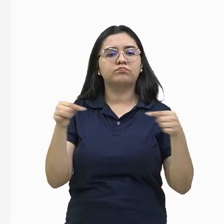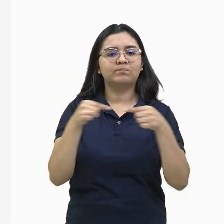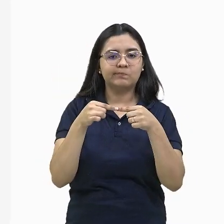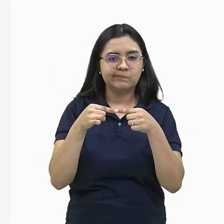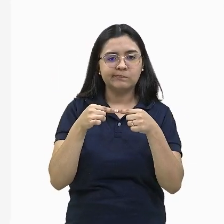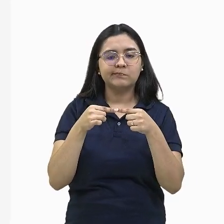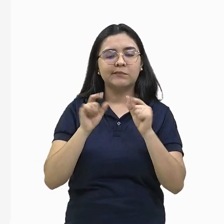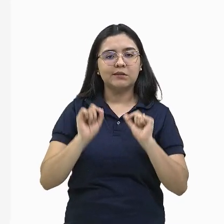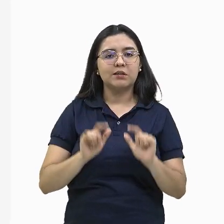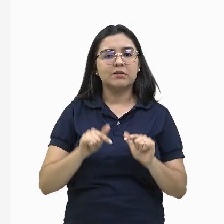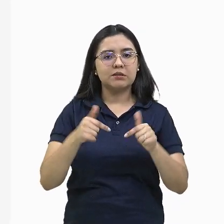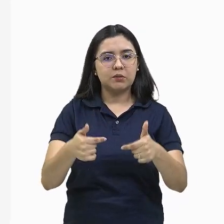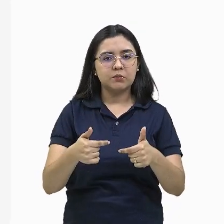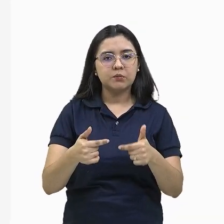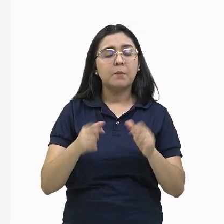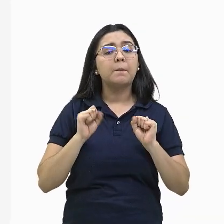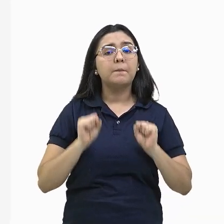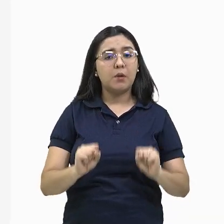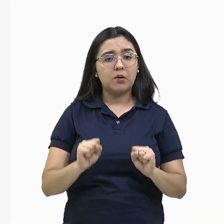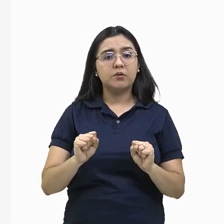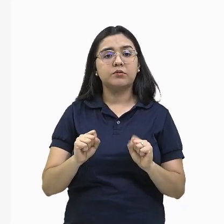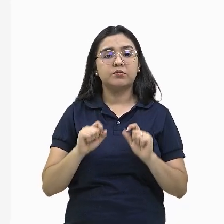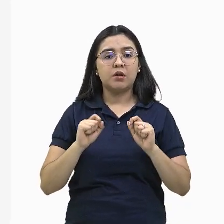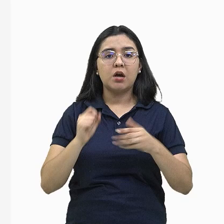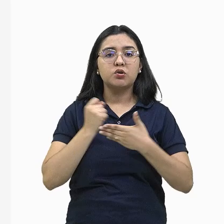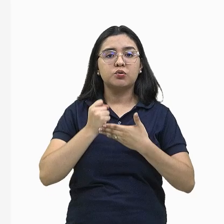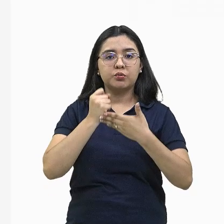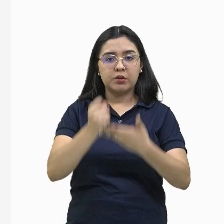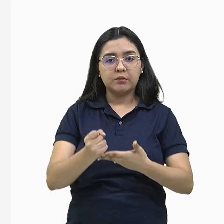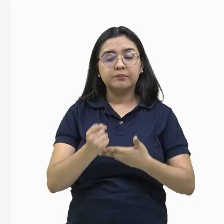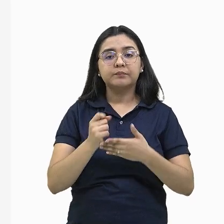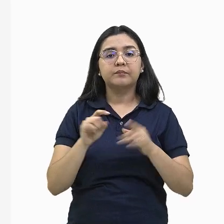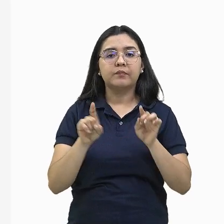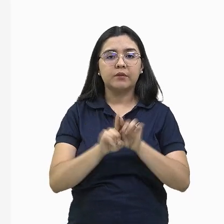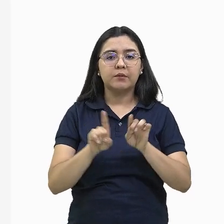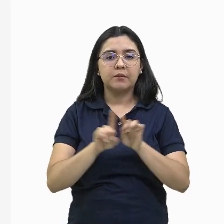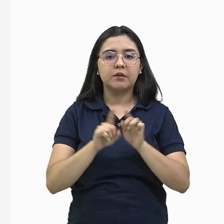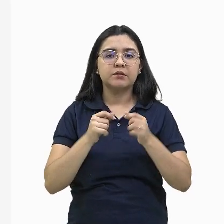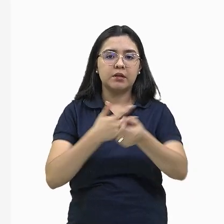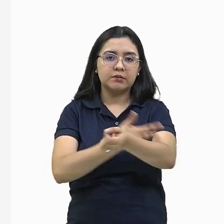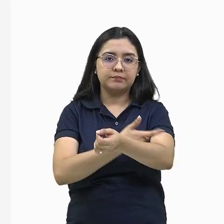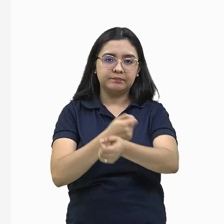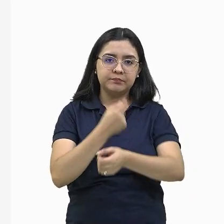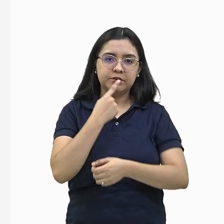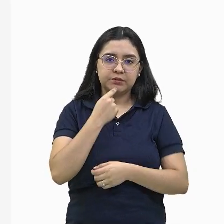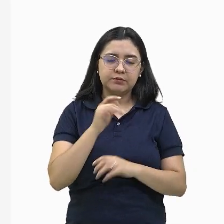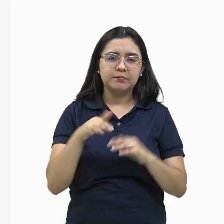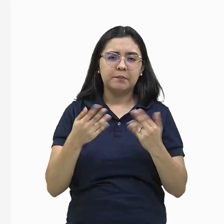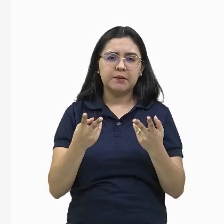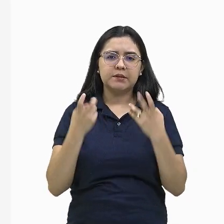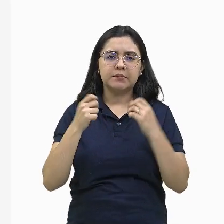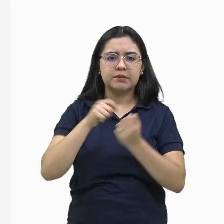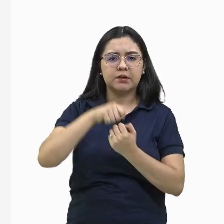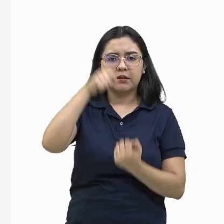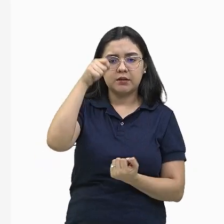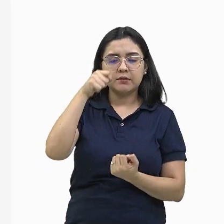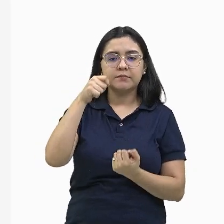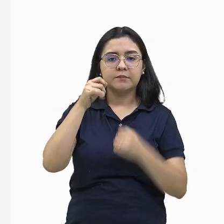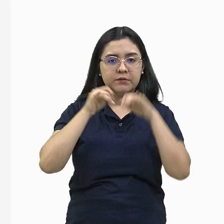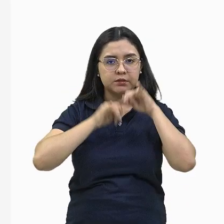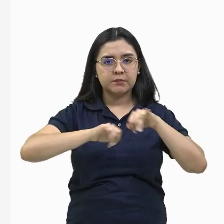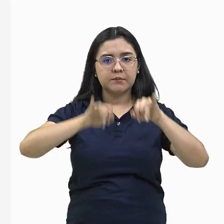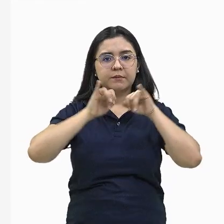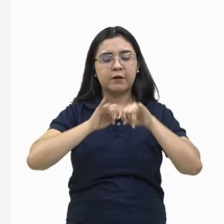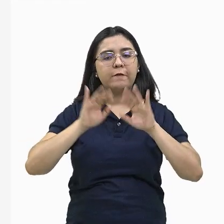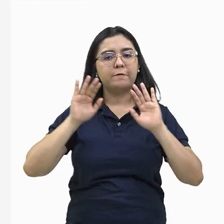nesse ato, ou seja, que podem ser doadoras de sangue e realizar esse ato. Então, percebo que o cartaz, a campanha publicitária,